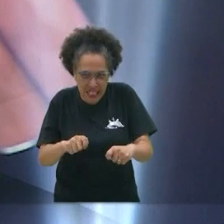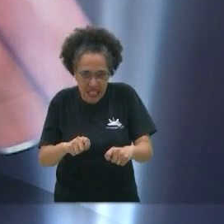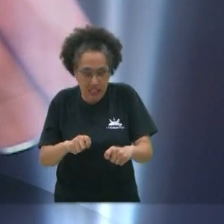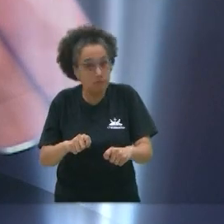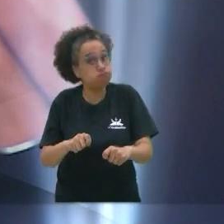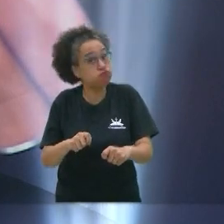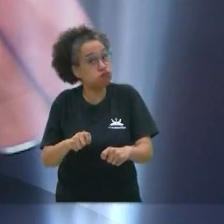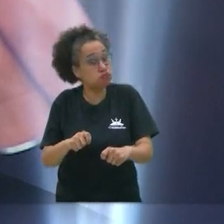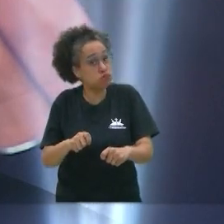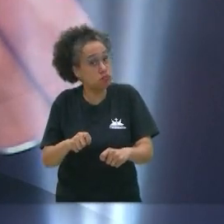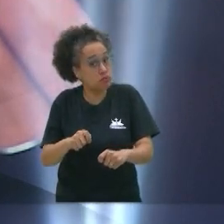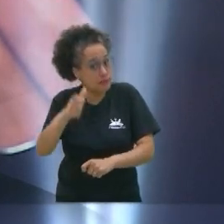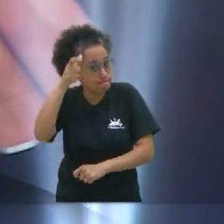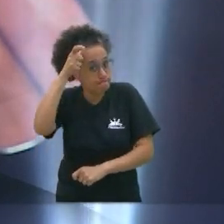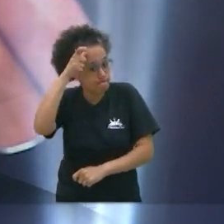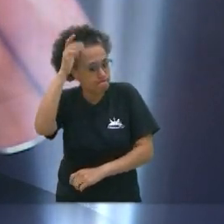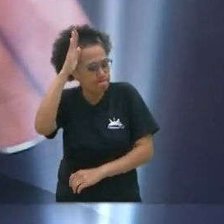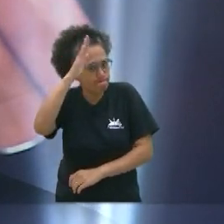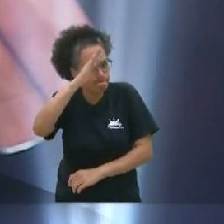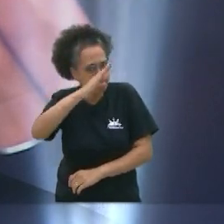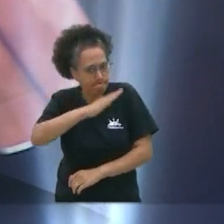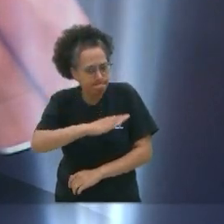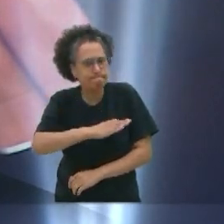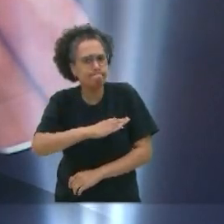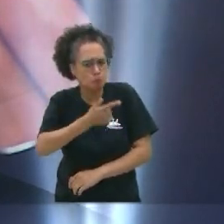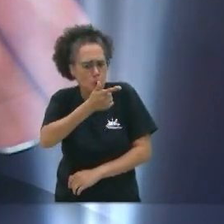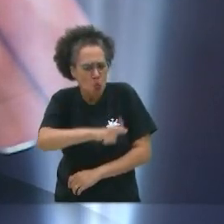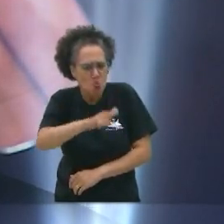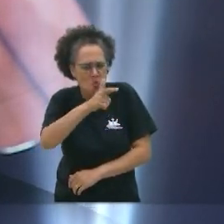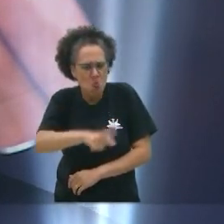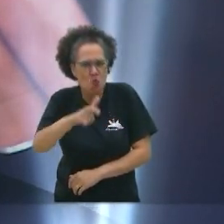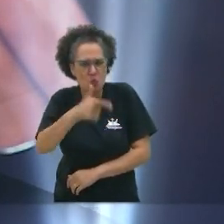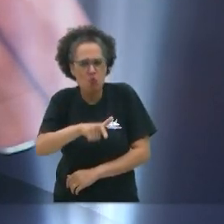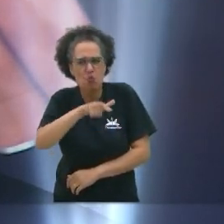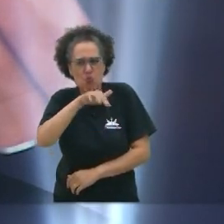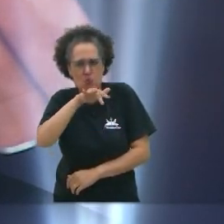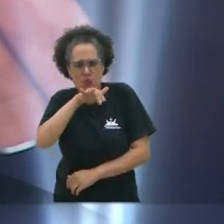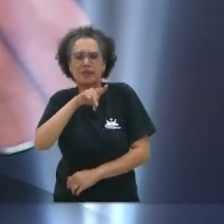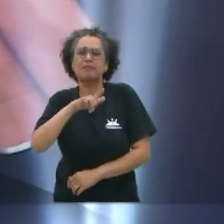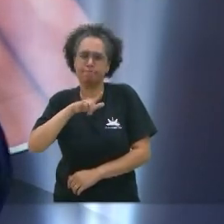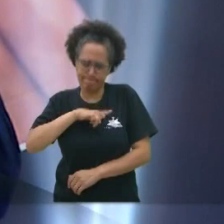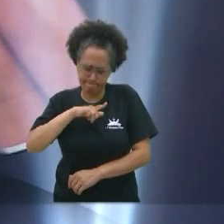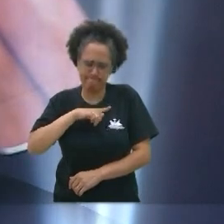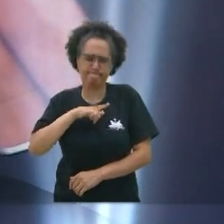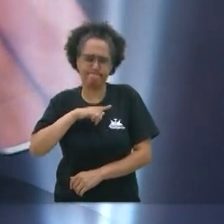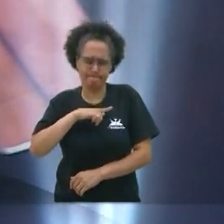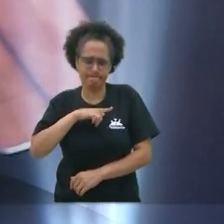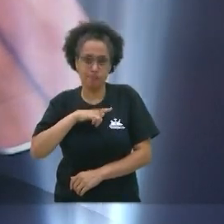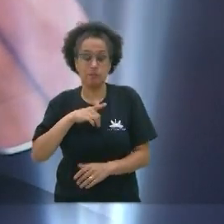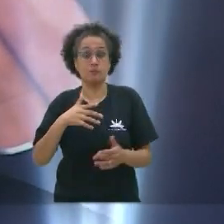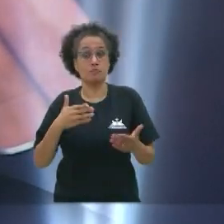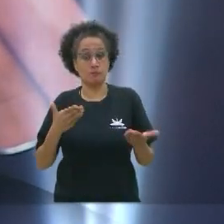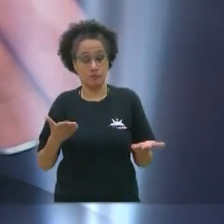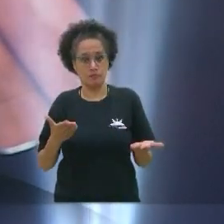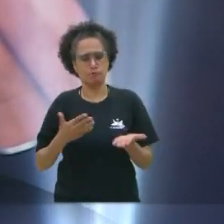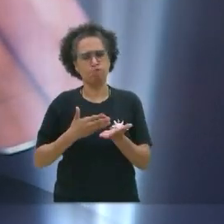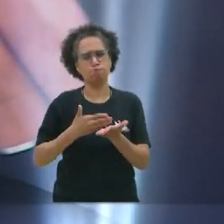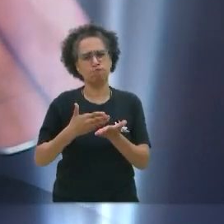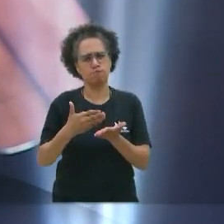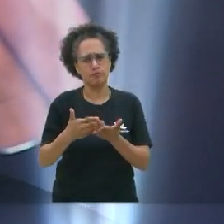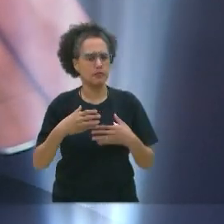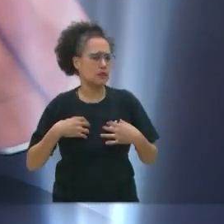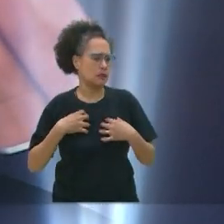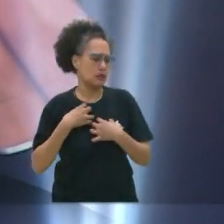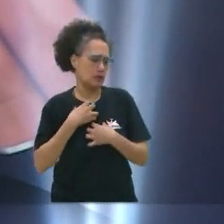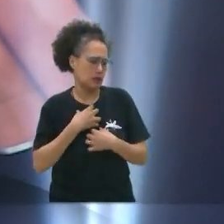mal, vai surgindo tantas outras coisas, e aí a gente começa a